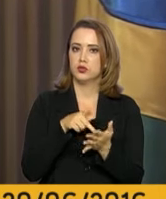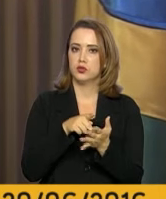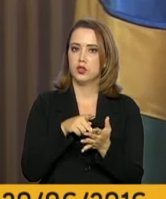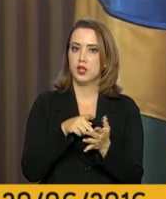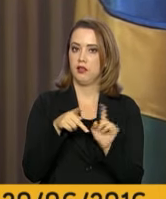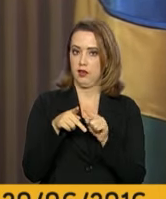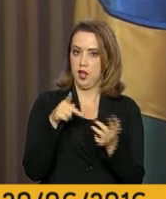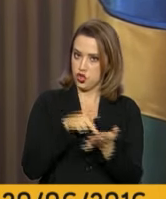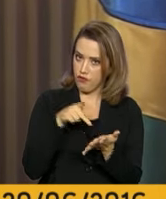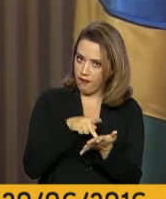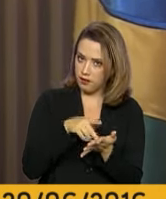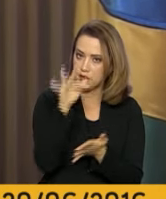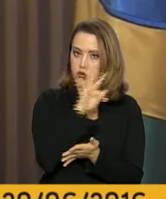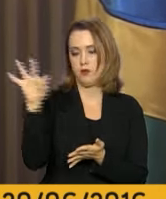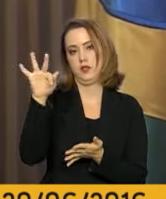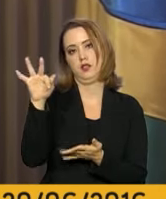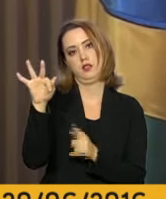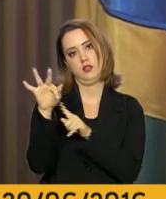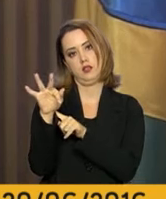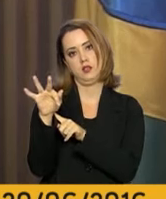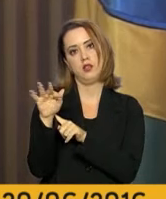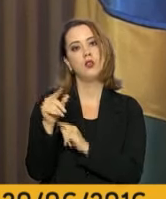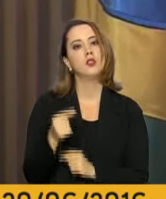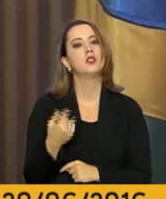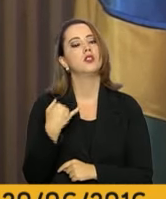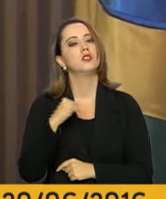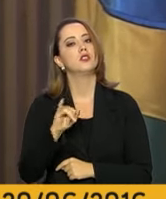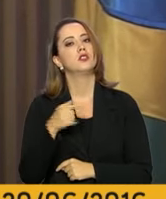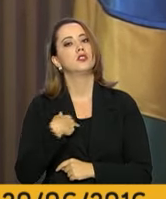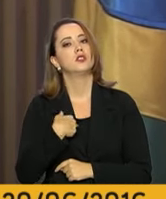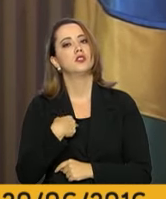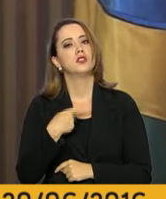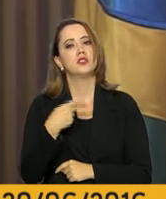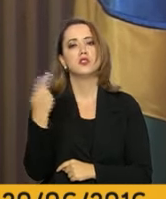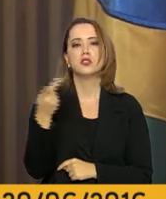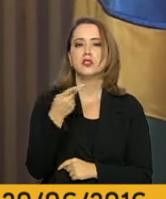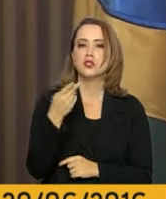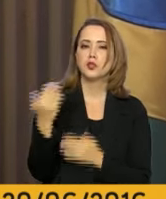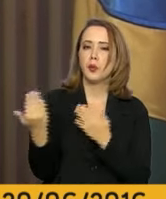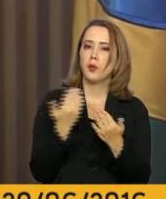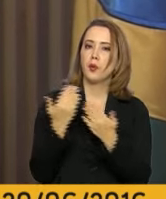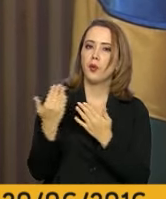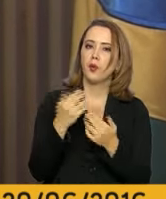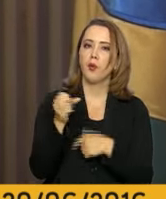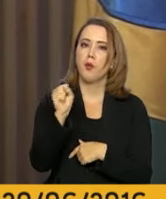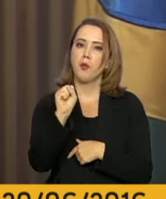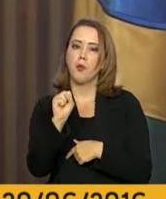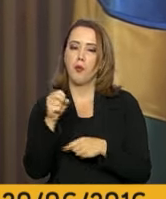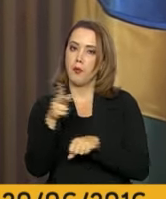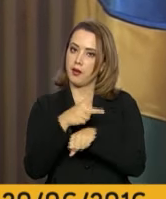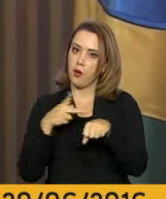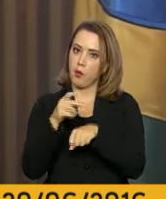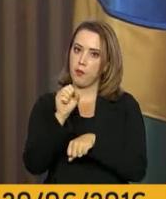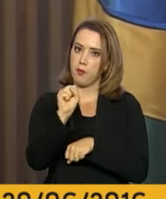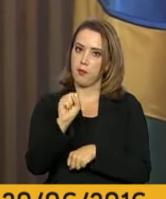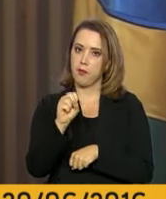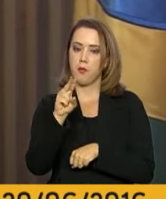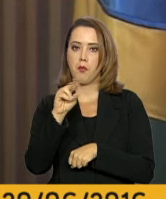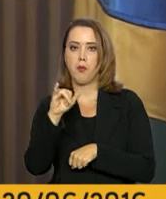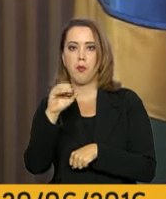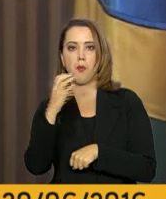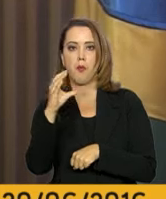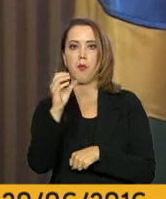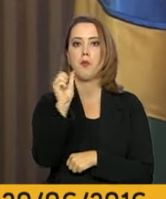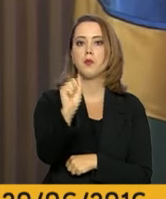eh quando se eu se eu invocar então o exemplo da Federação Suíça né E já são quatro cantões Cada um fala um